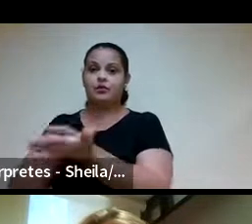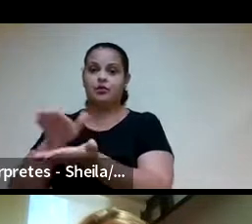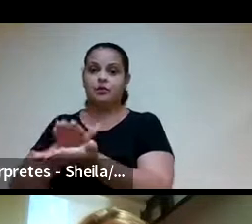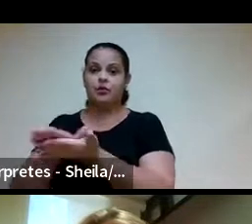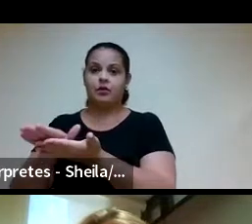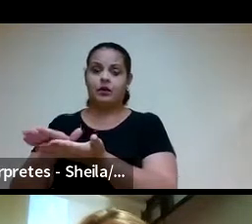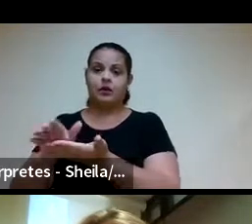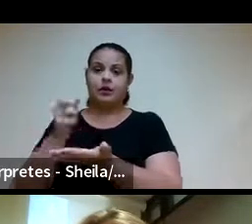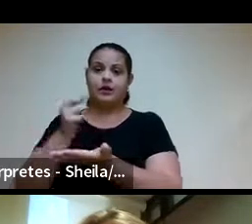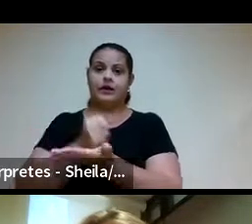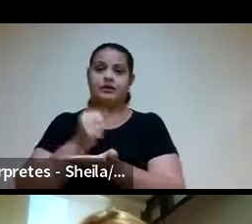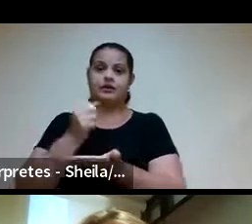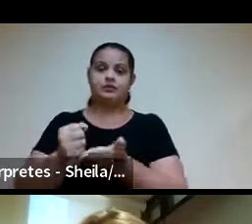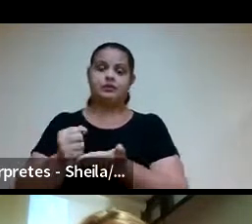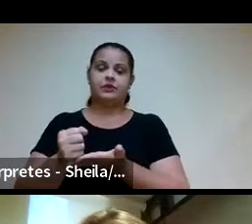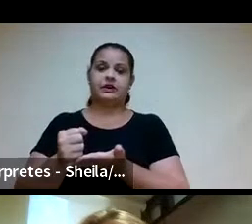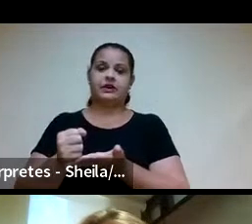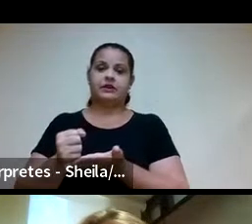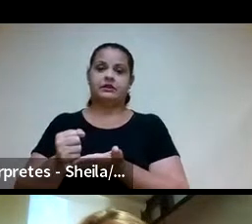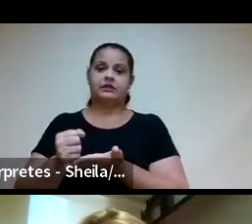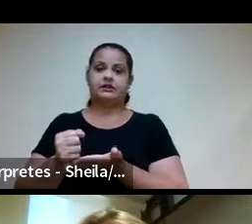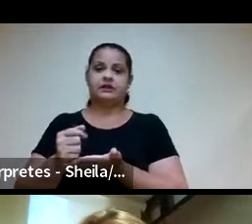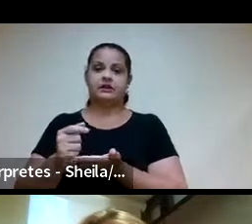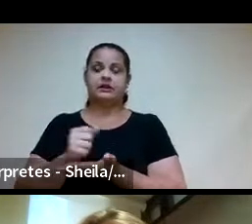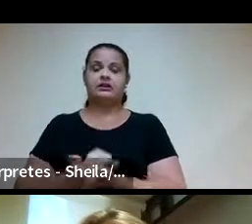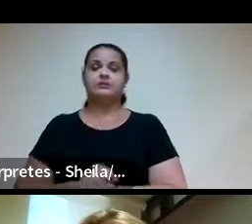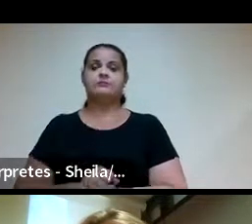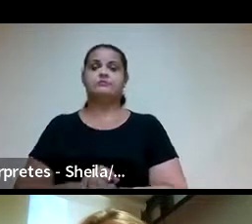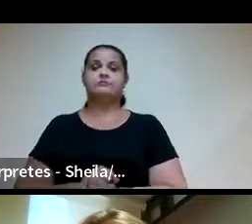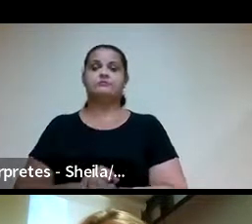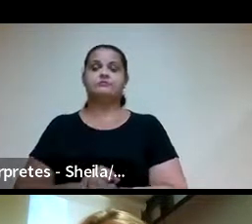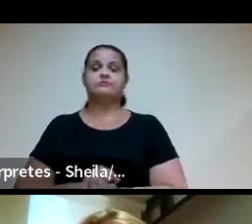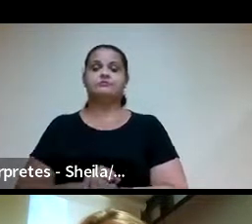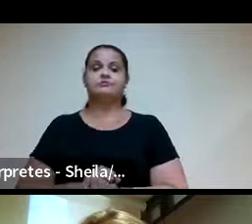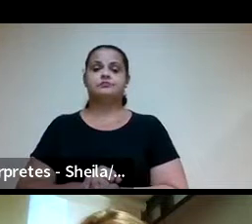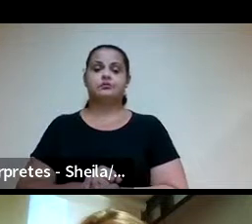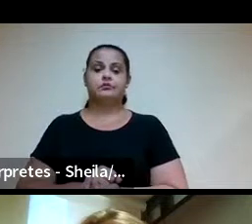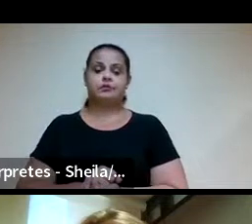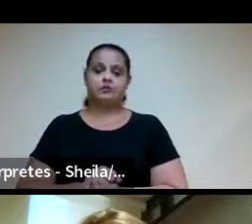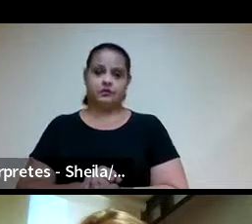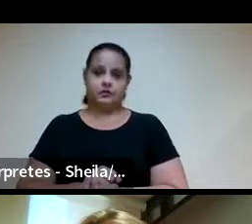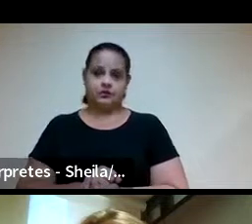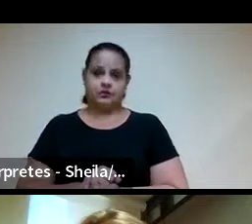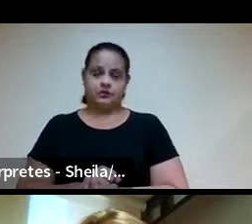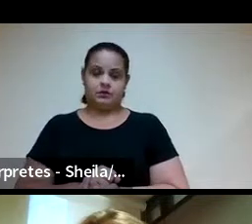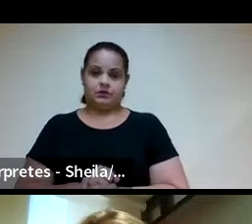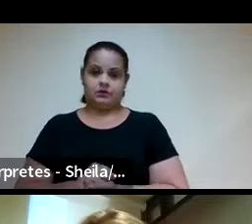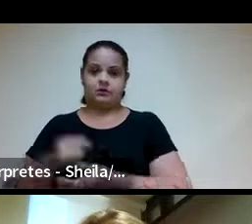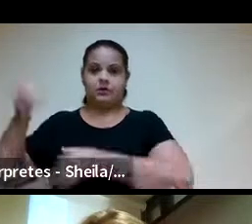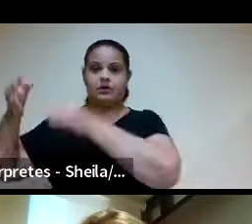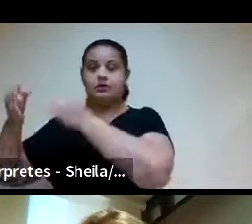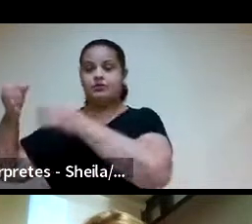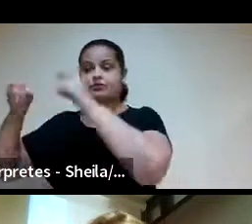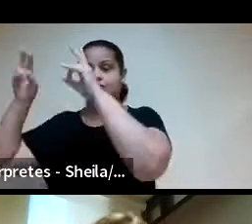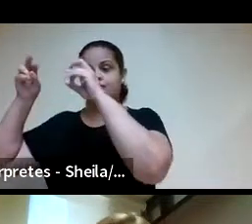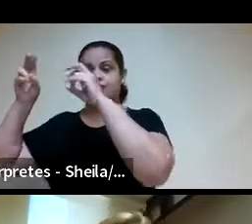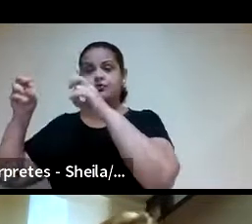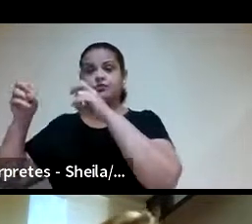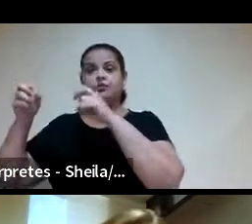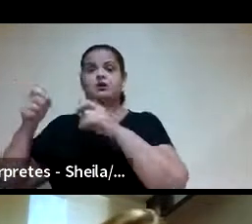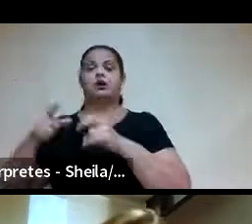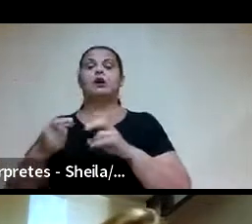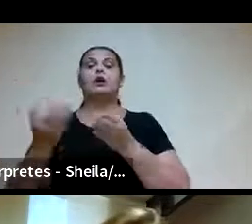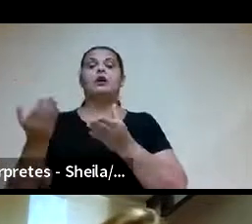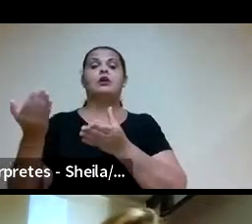item 2, sua necessidade for devidamente demonstrada pela parte ao juiz, fecho aspas, e ao caso dos autos.